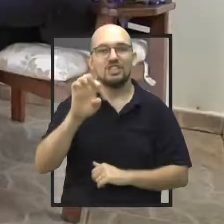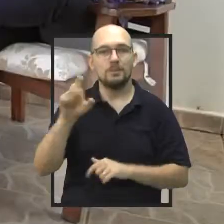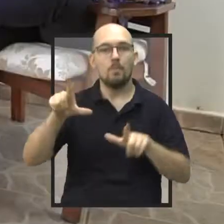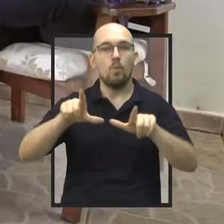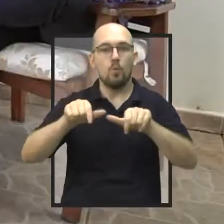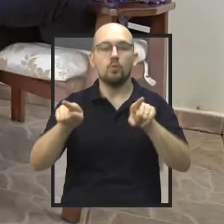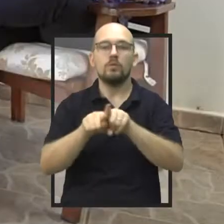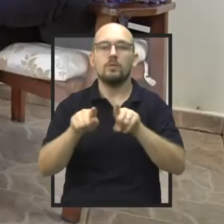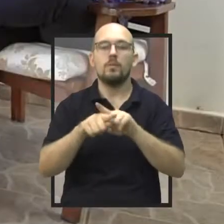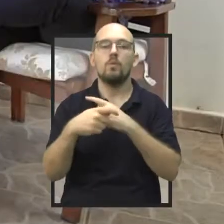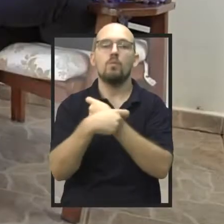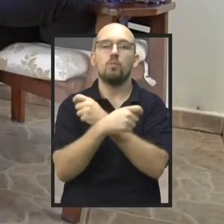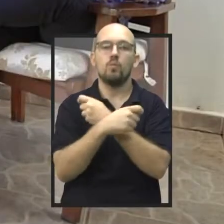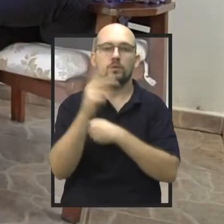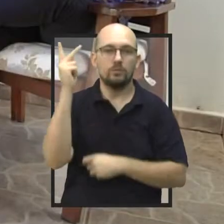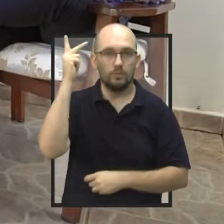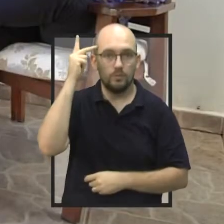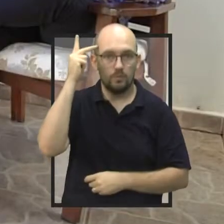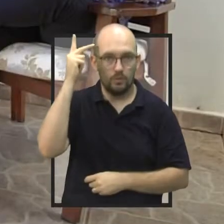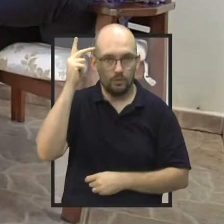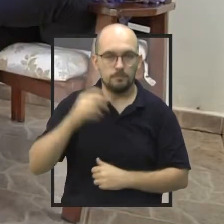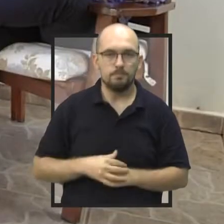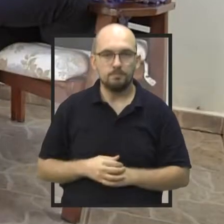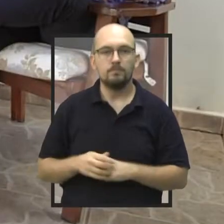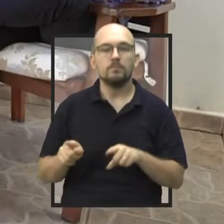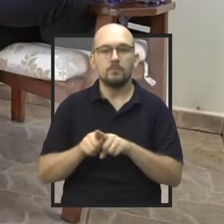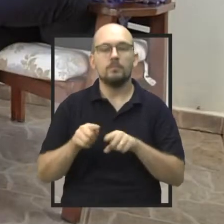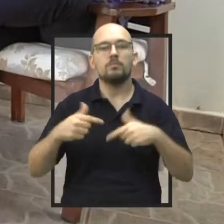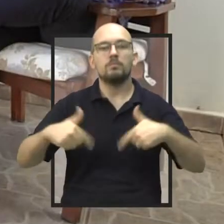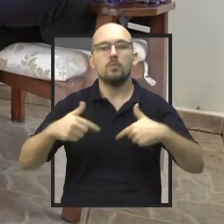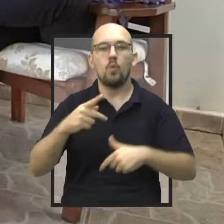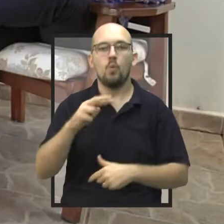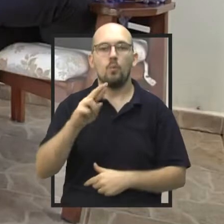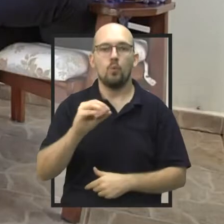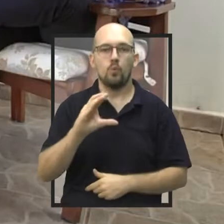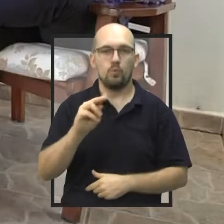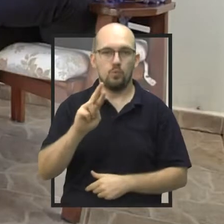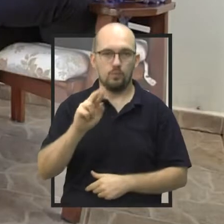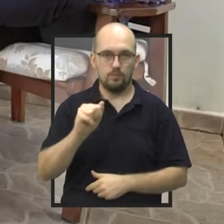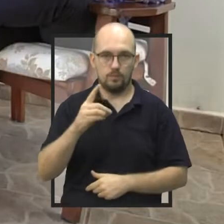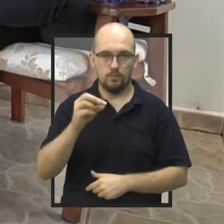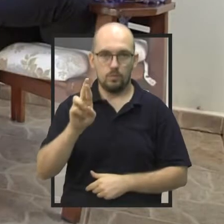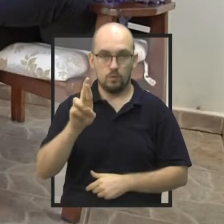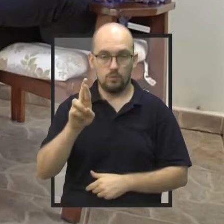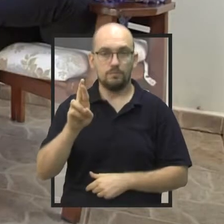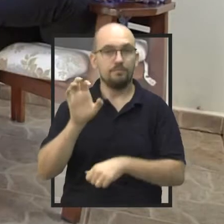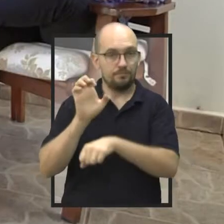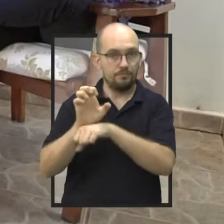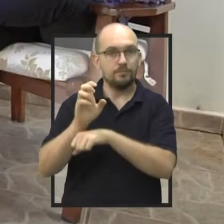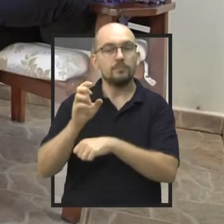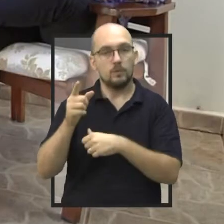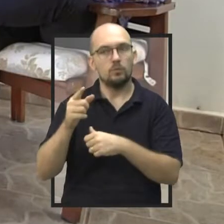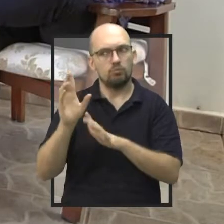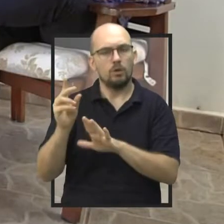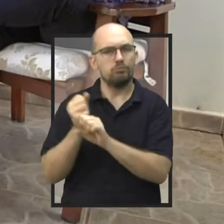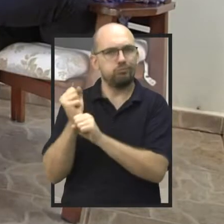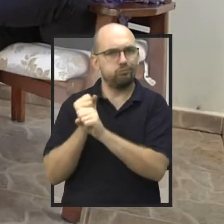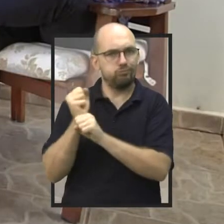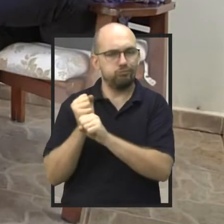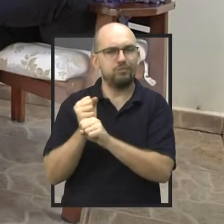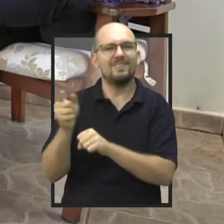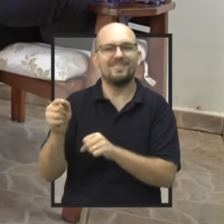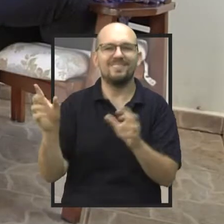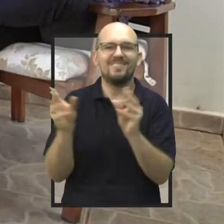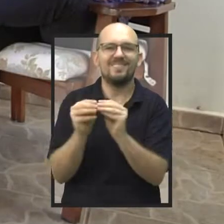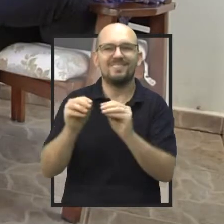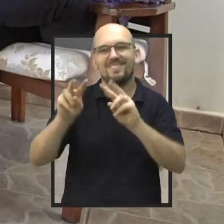pela PUC de São Paulo. Foi procurador do Estado durante boa parte da carreira. Dr. Marot, como é conhecido, presidiu